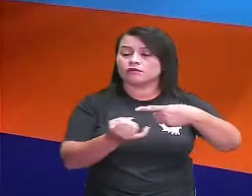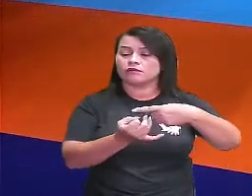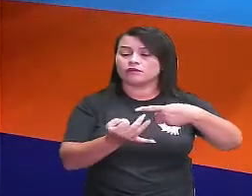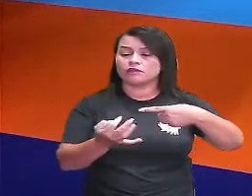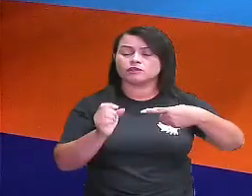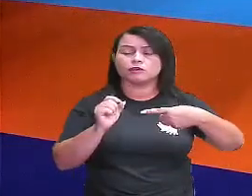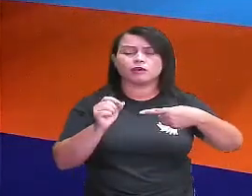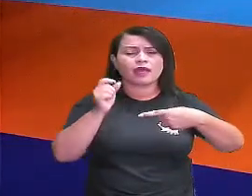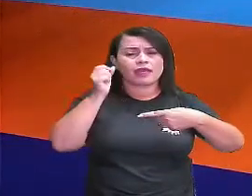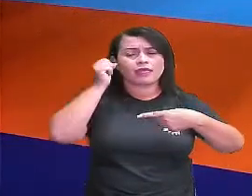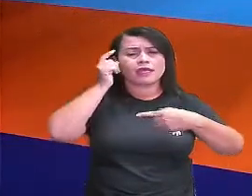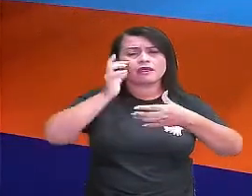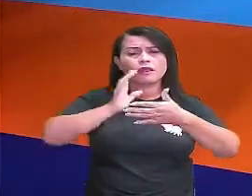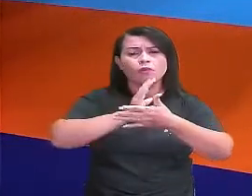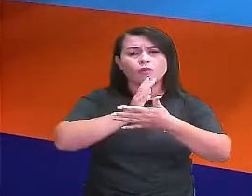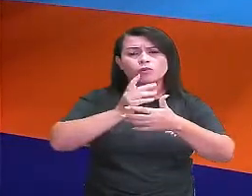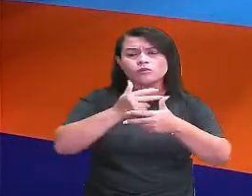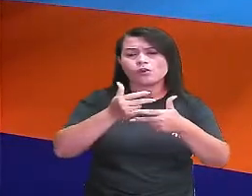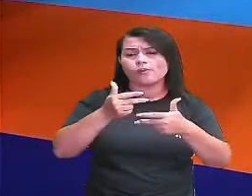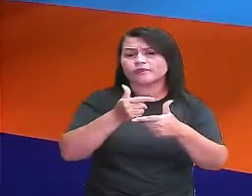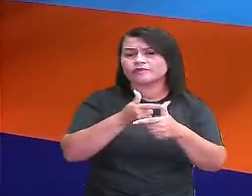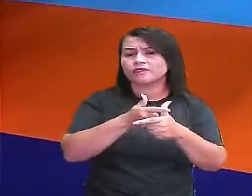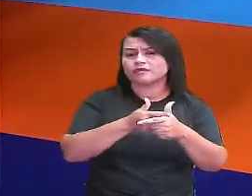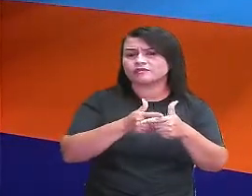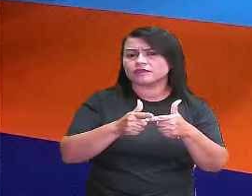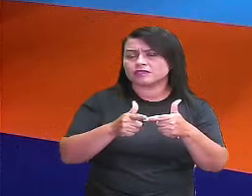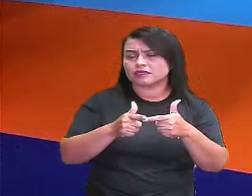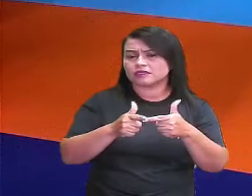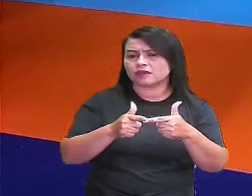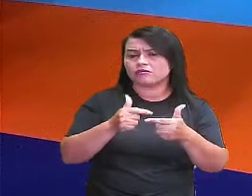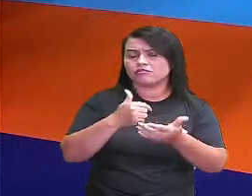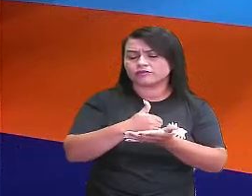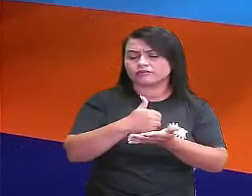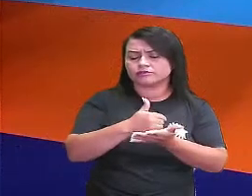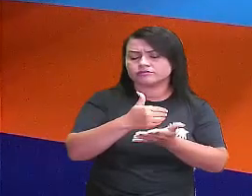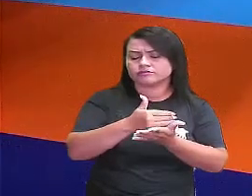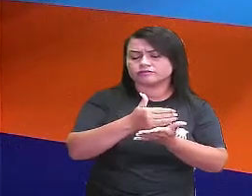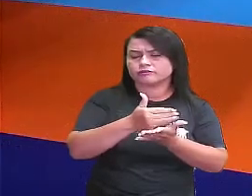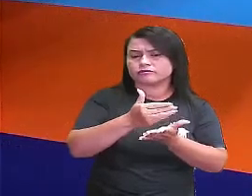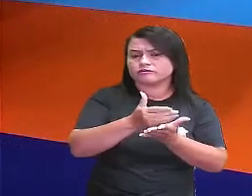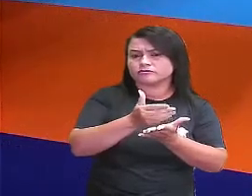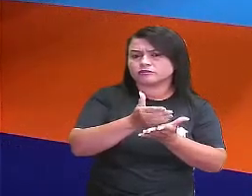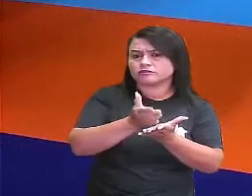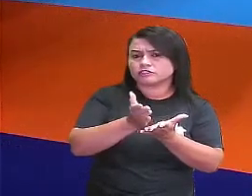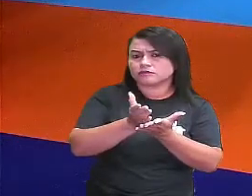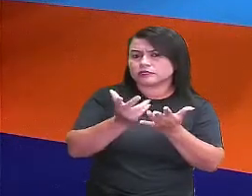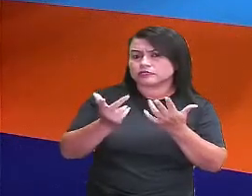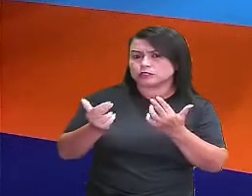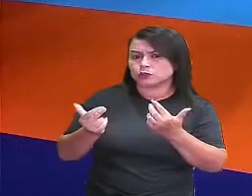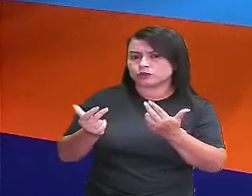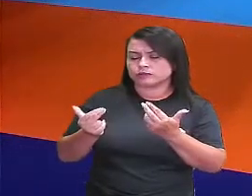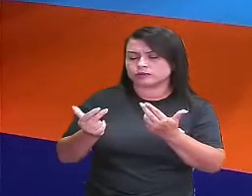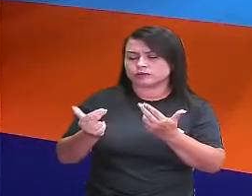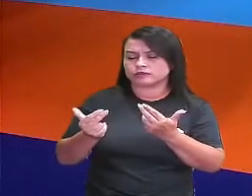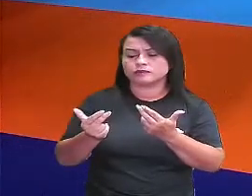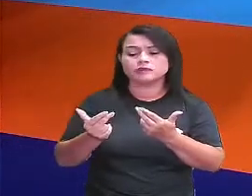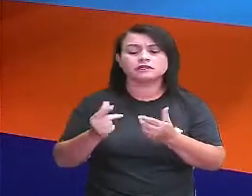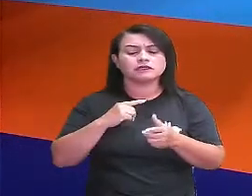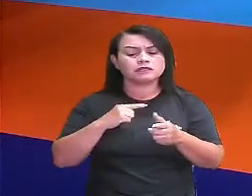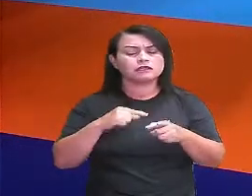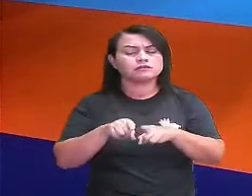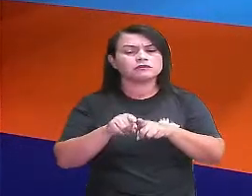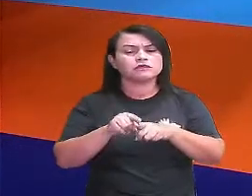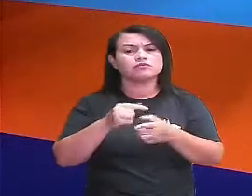ideia de algumas coisas que foi dividida em partes iguais. Tem que ser partes iguais, tá certo, gente? E dentre